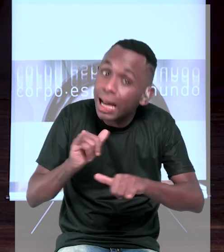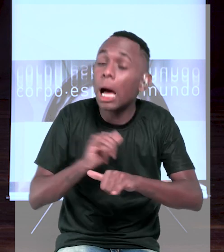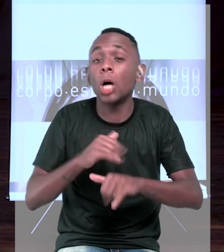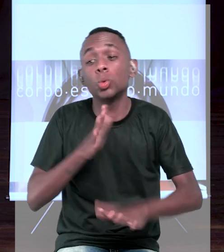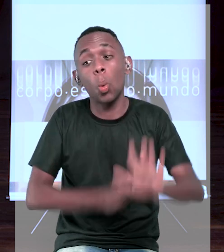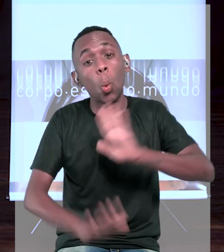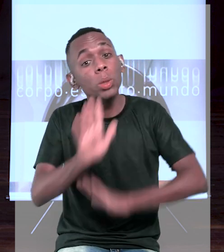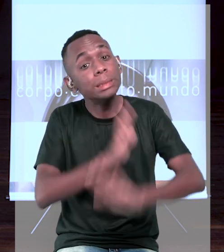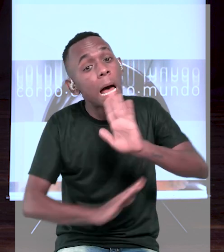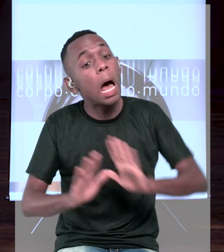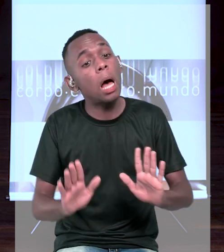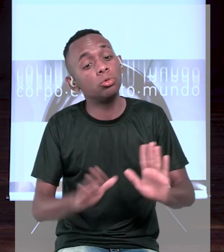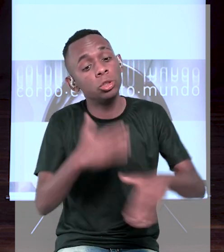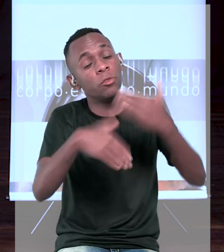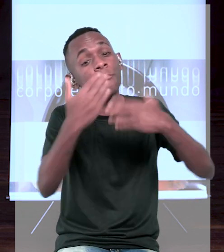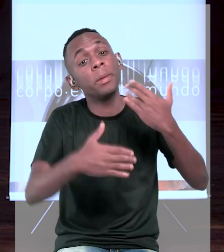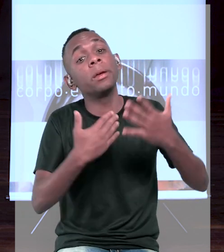de risco,